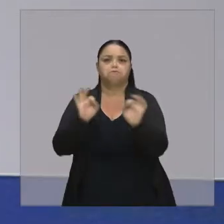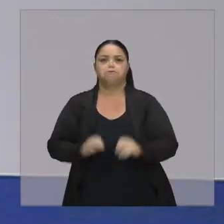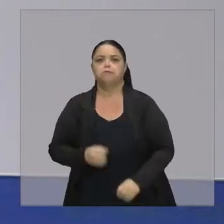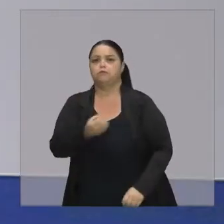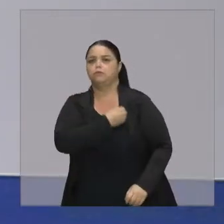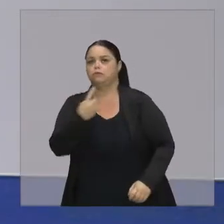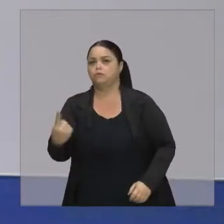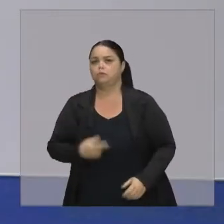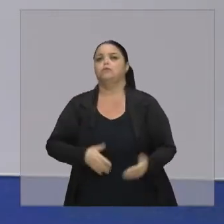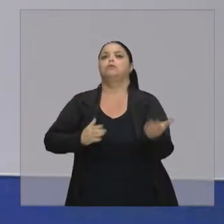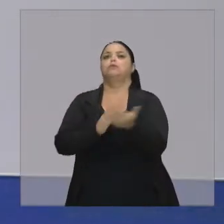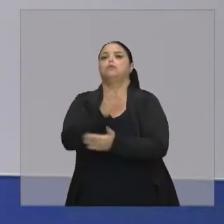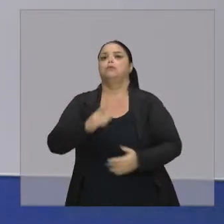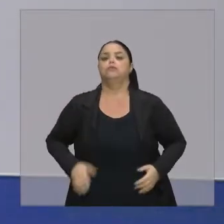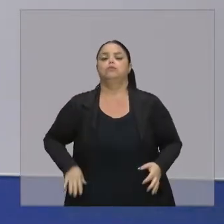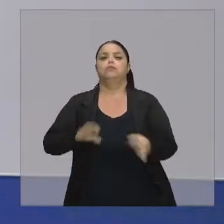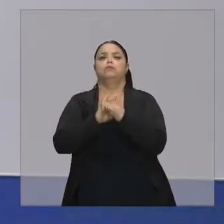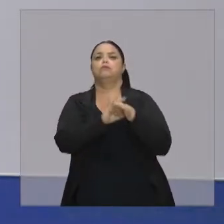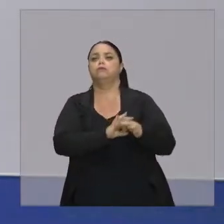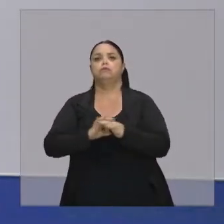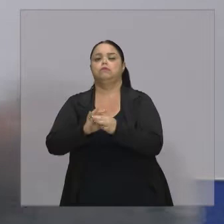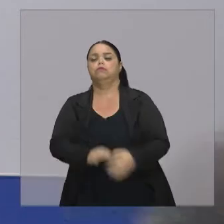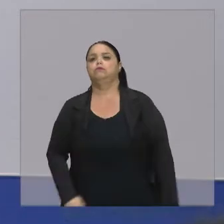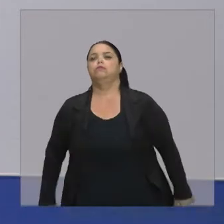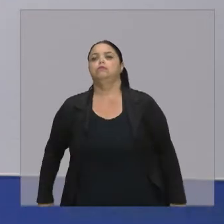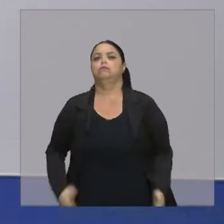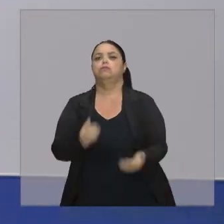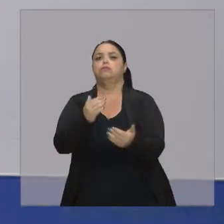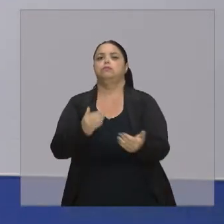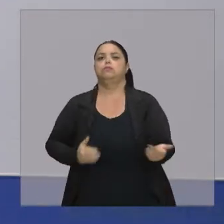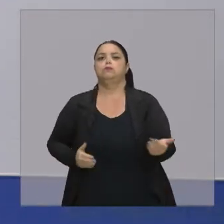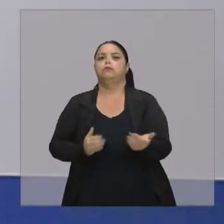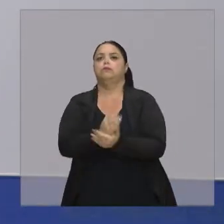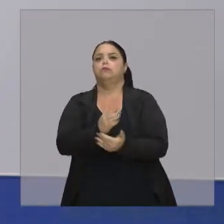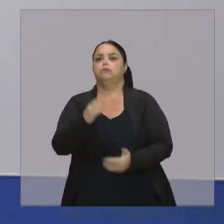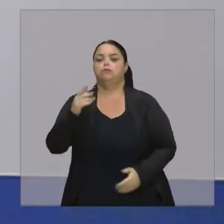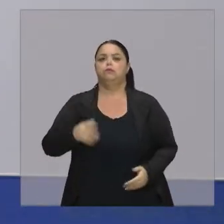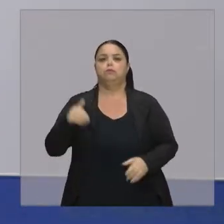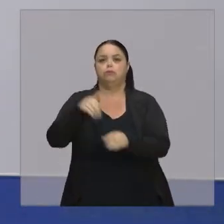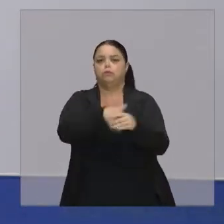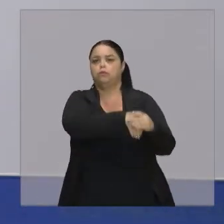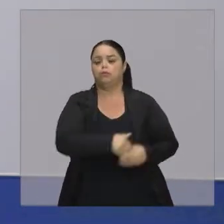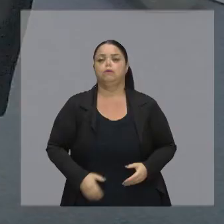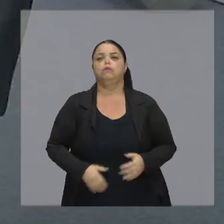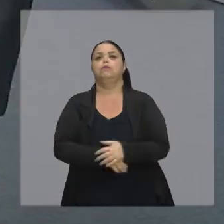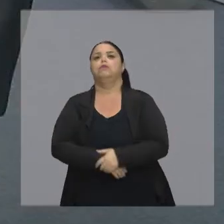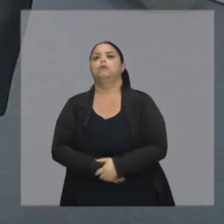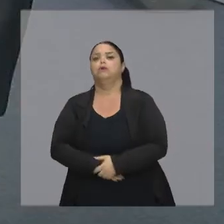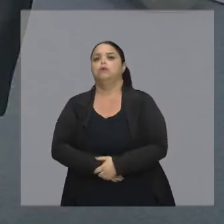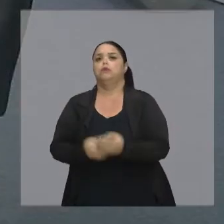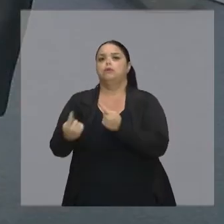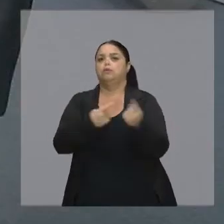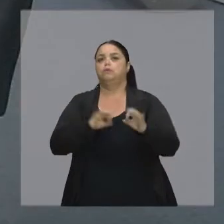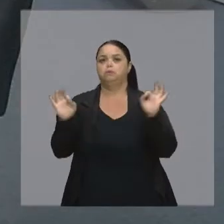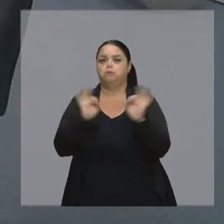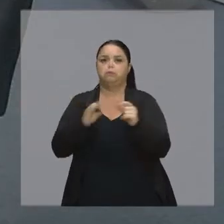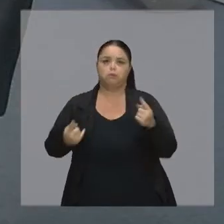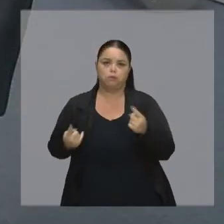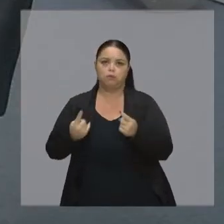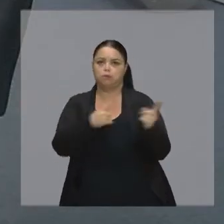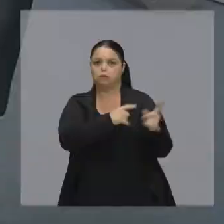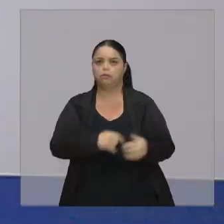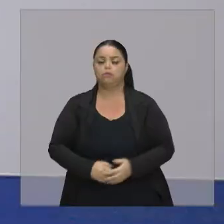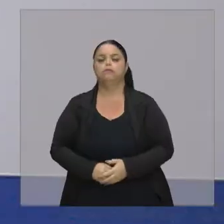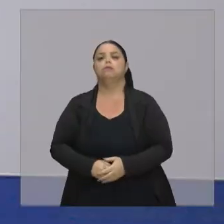1, aprovada por unanimidade. Em votação, o processo. Vereadores favoráveis, permaneçam em comissão. Os contrários se manifestem. Nenhuma manifestação